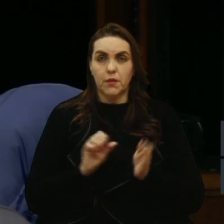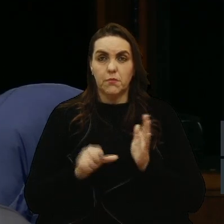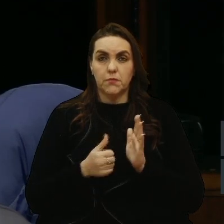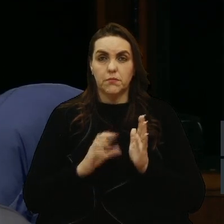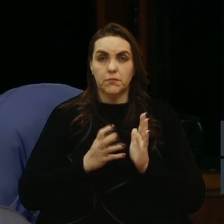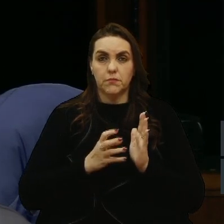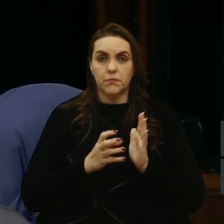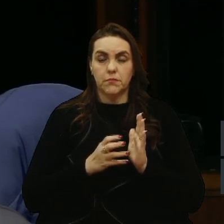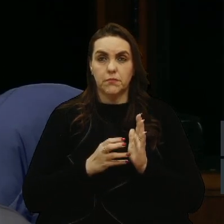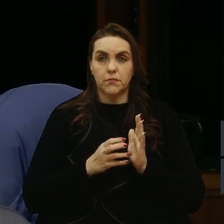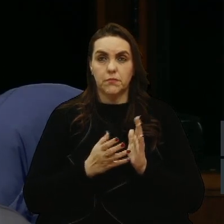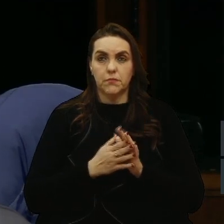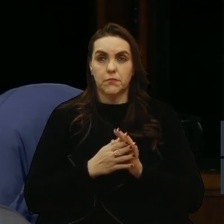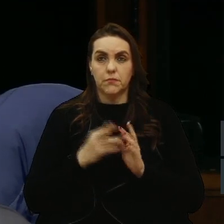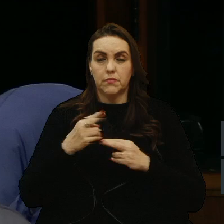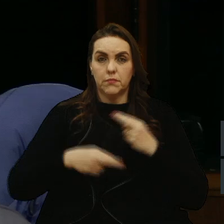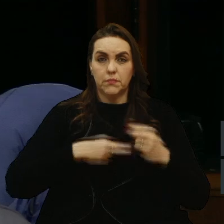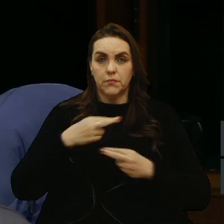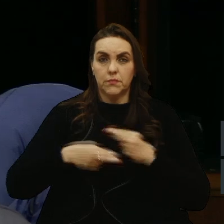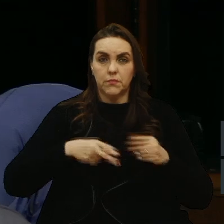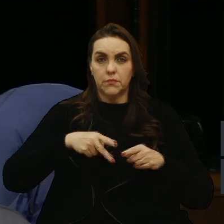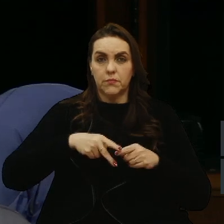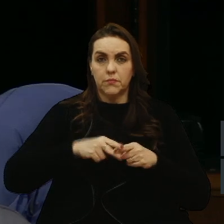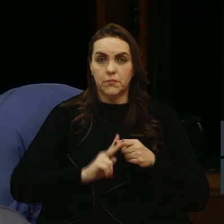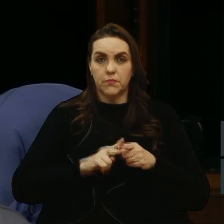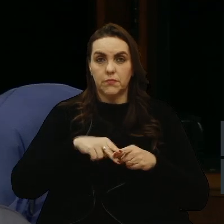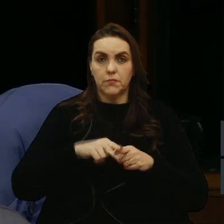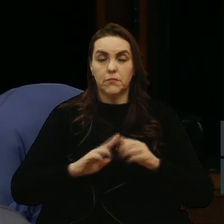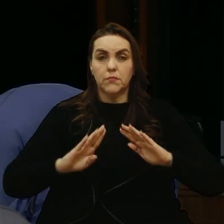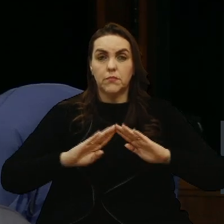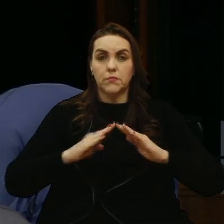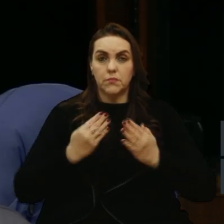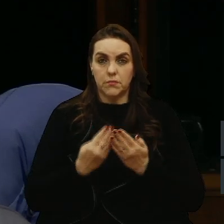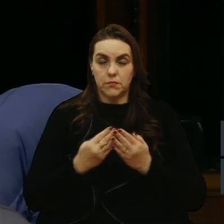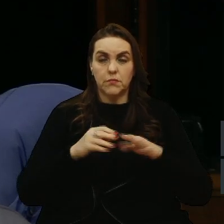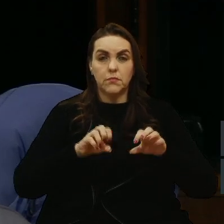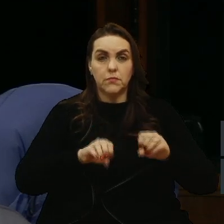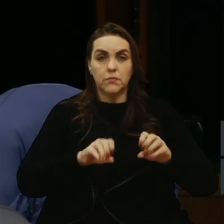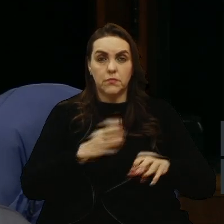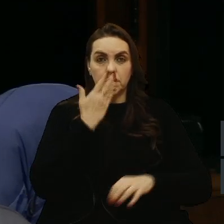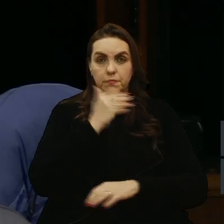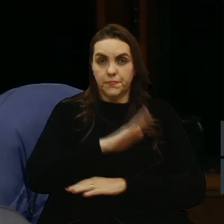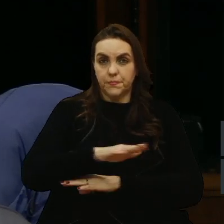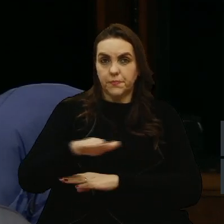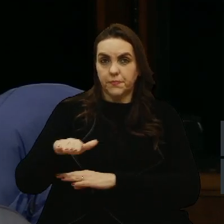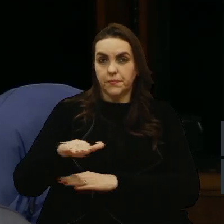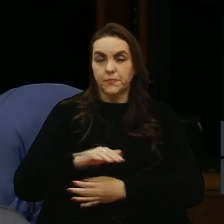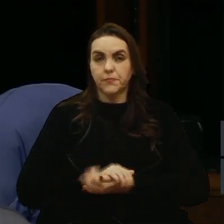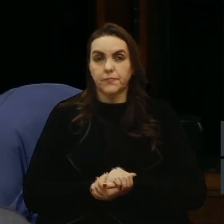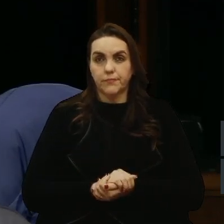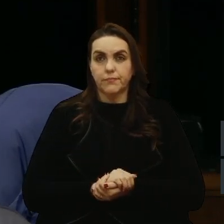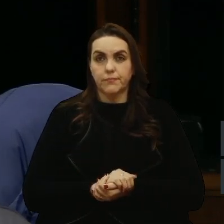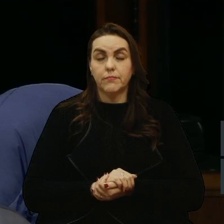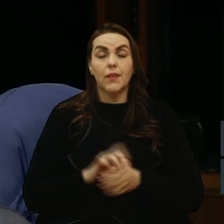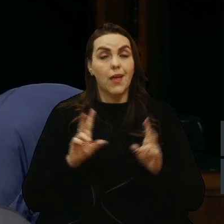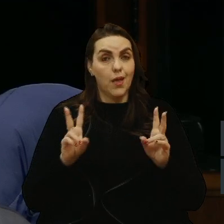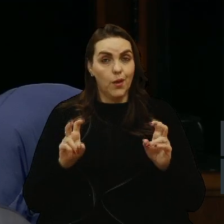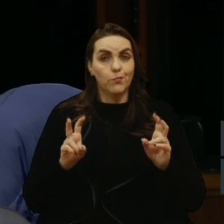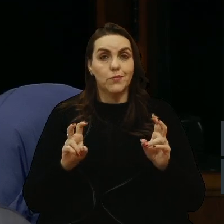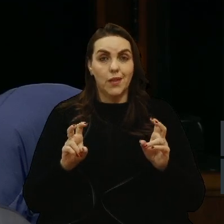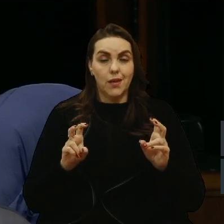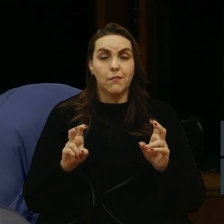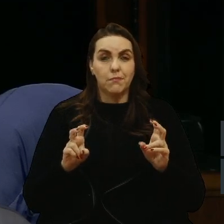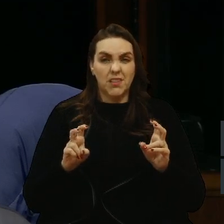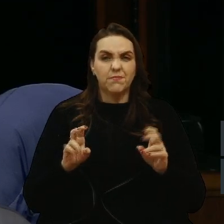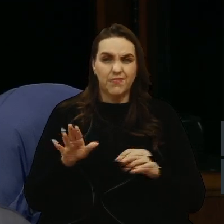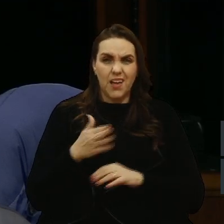a reformas e manutenção das escolas de educação infantil. E é um tema... Eventualmente,